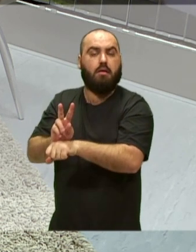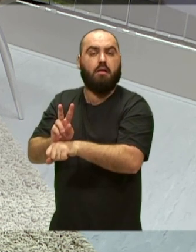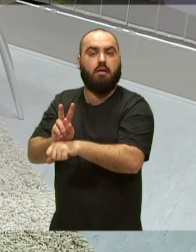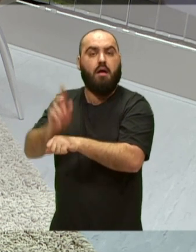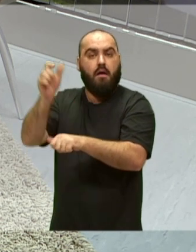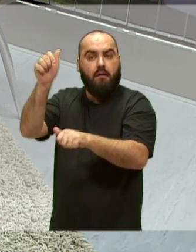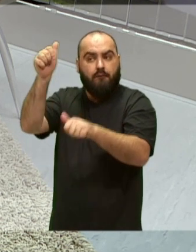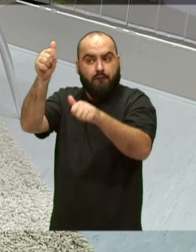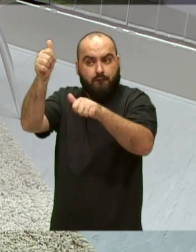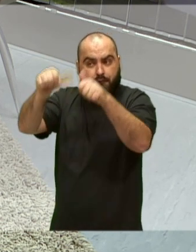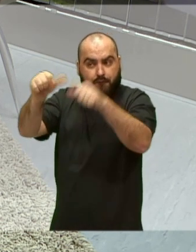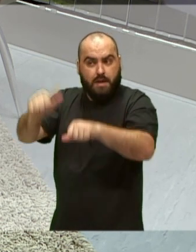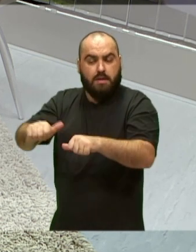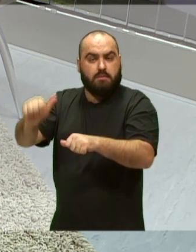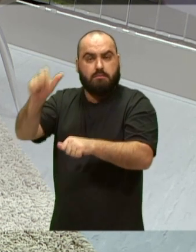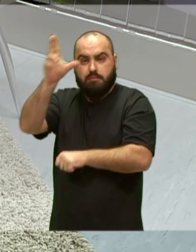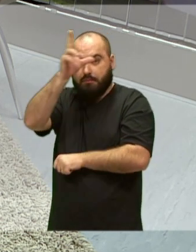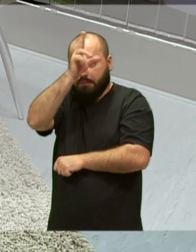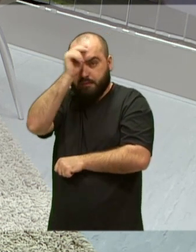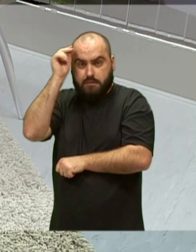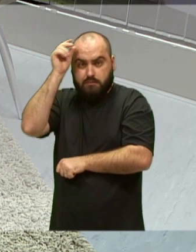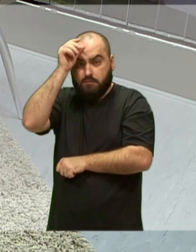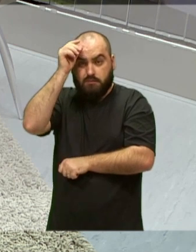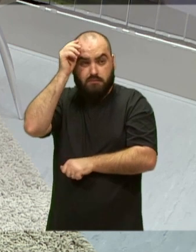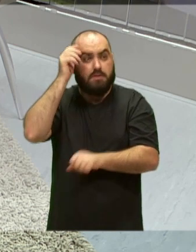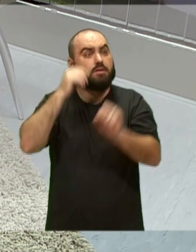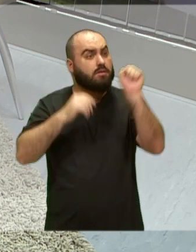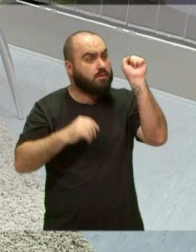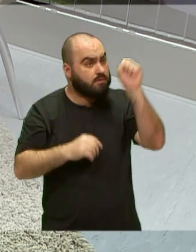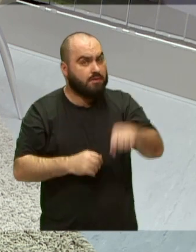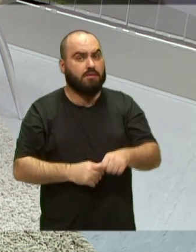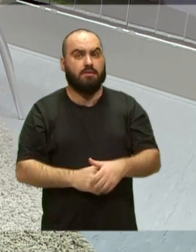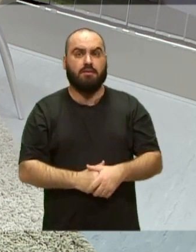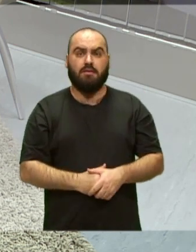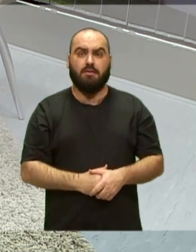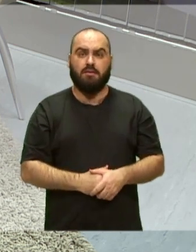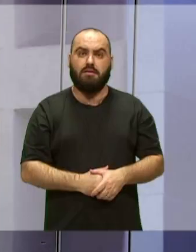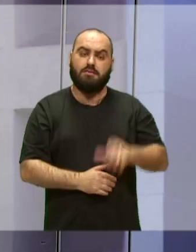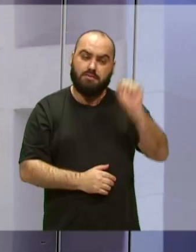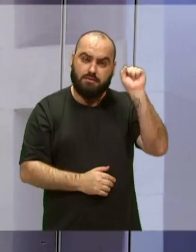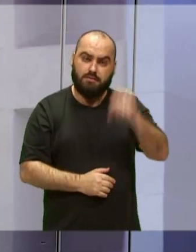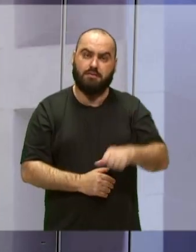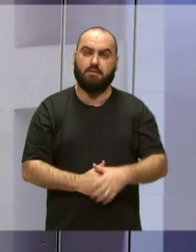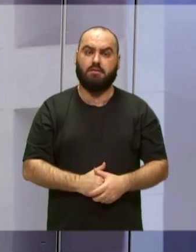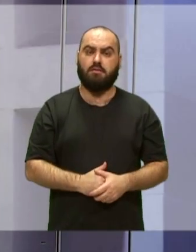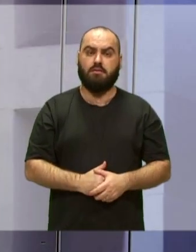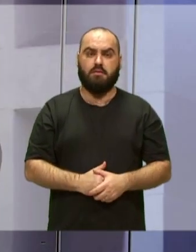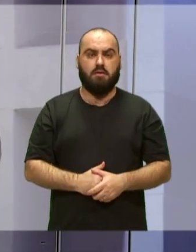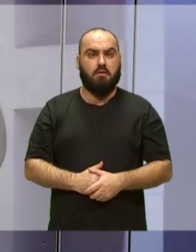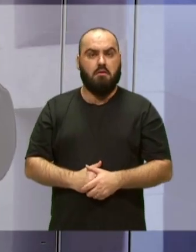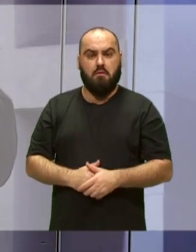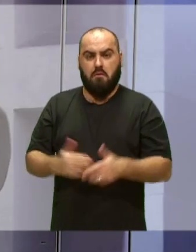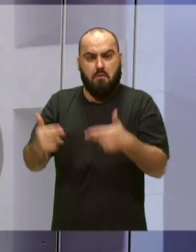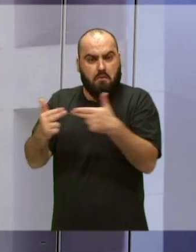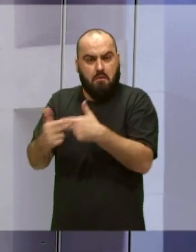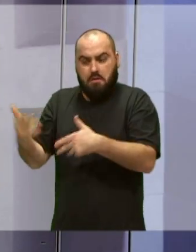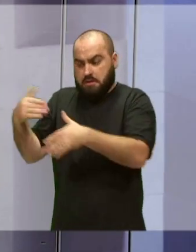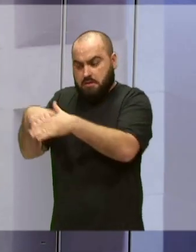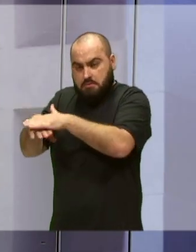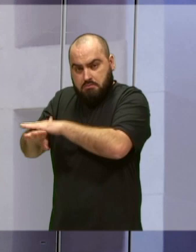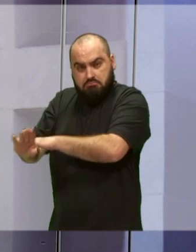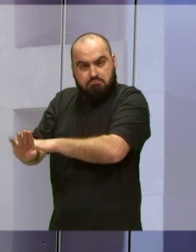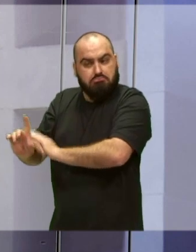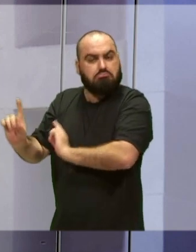a iniciativa do Poder Executivo Com certeza Maurício Com certeza nada debaixo dos panos nada no